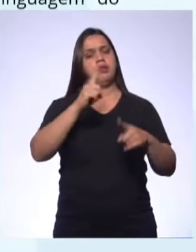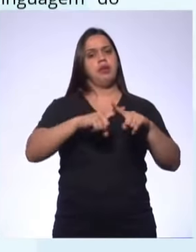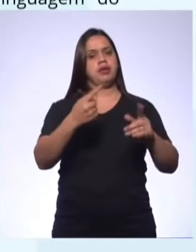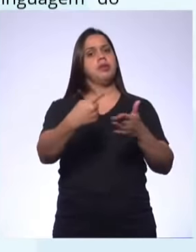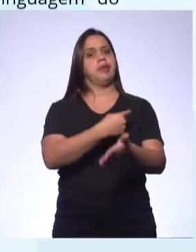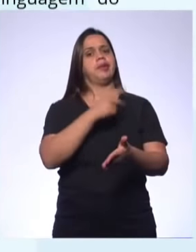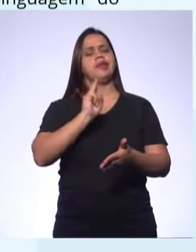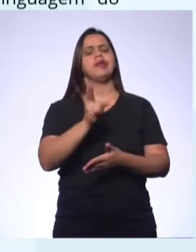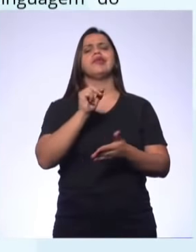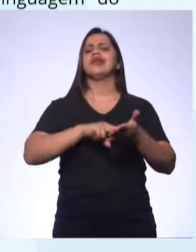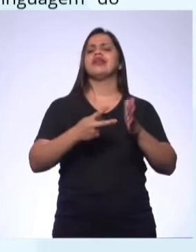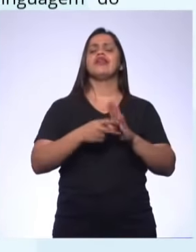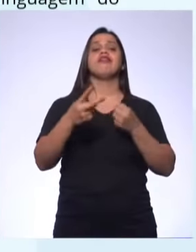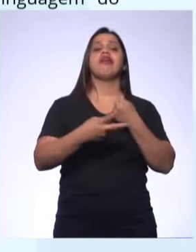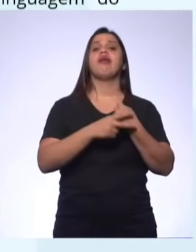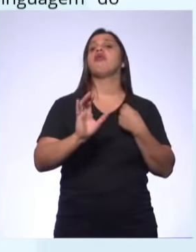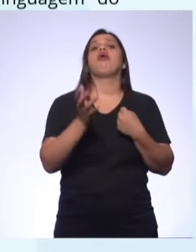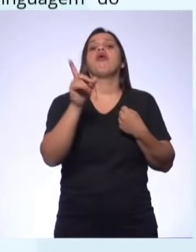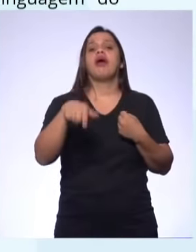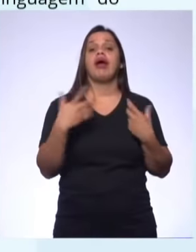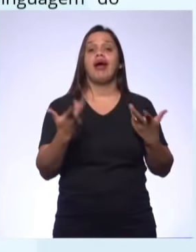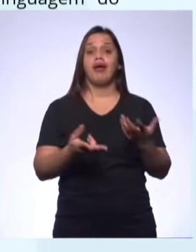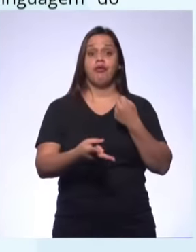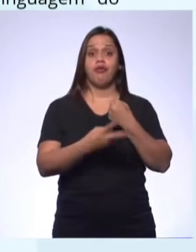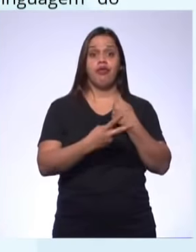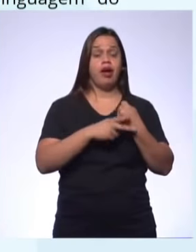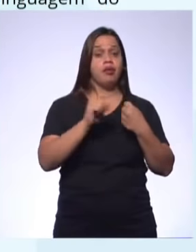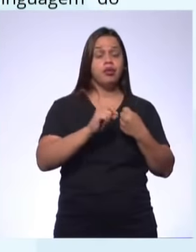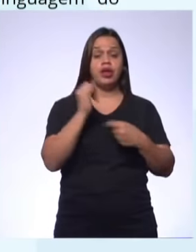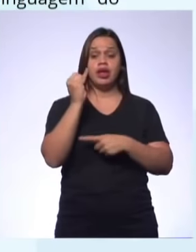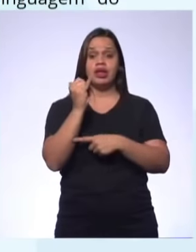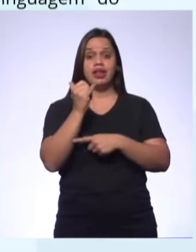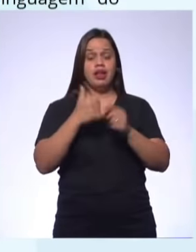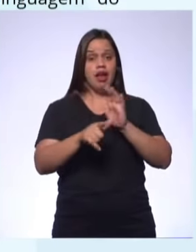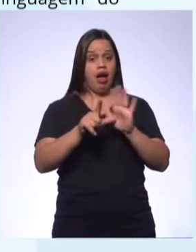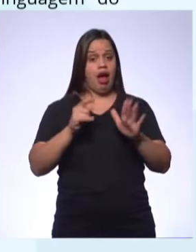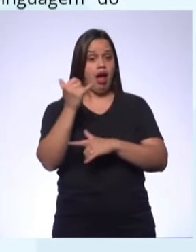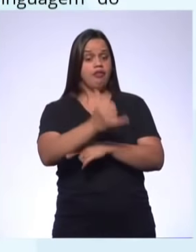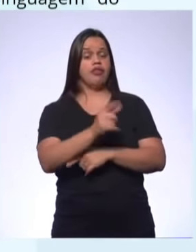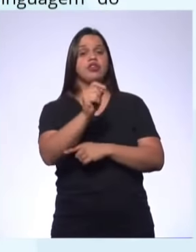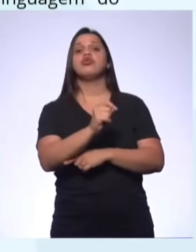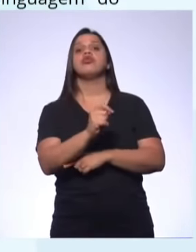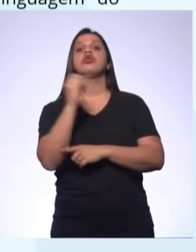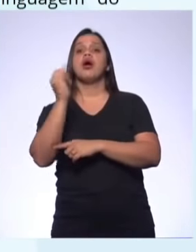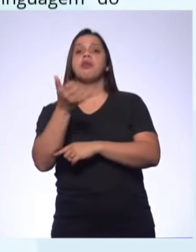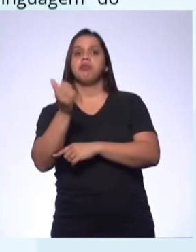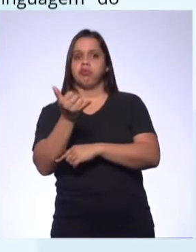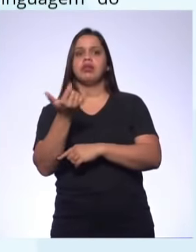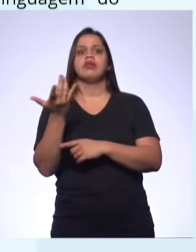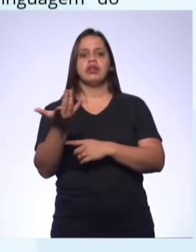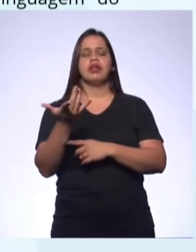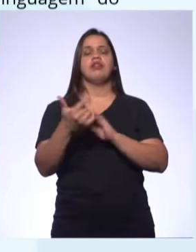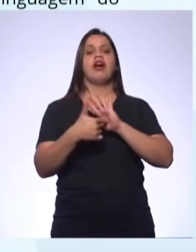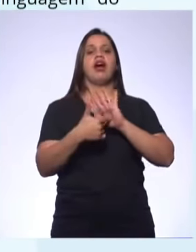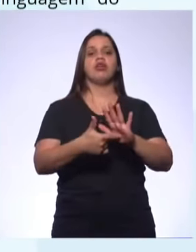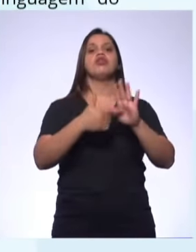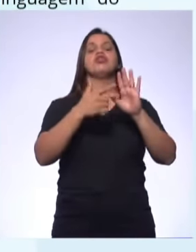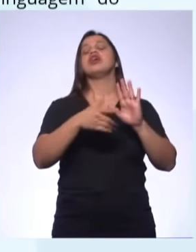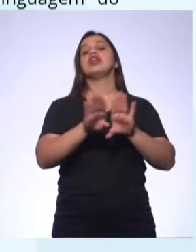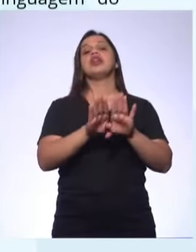perguntam, Pro, que verbo é esse? São aqueles que anunciam o discurso, gente, ou seja, introduzem aí uma fala indicando as atitudes e ações